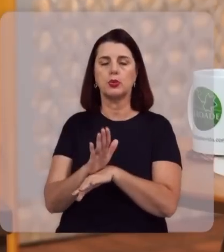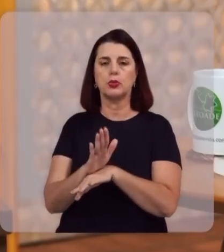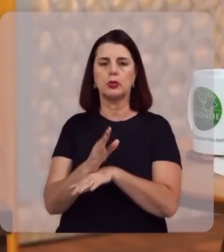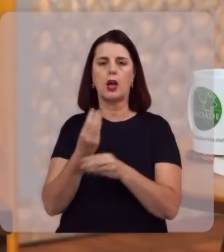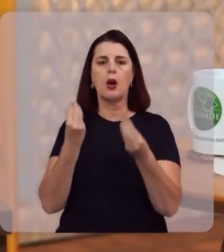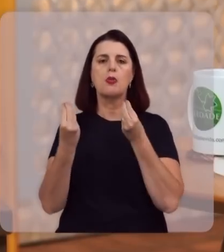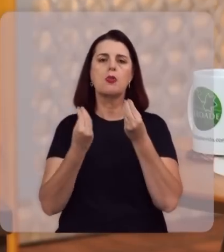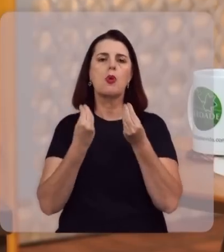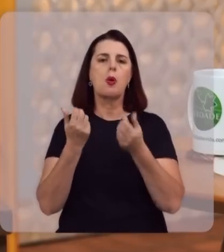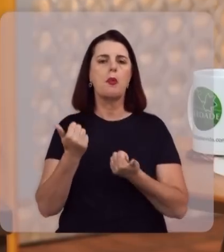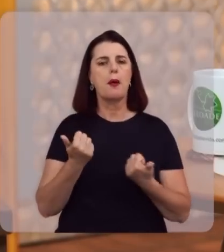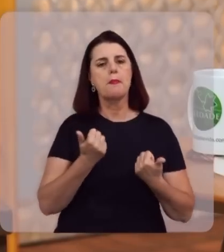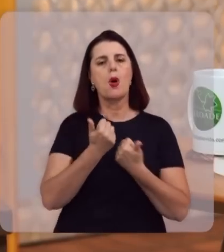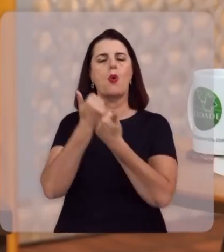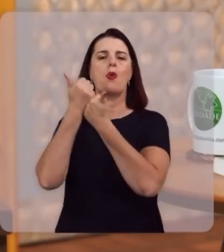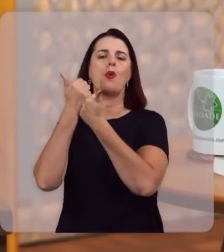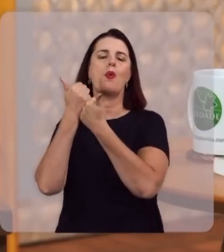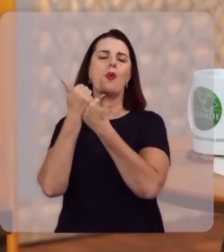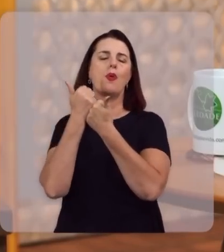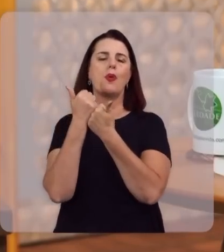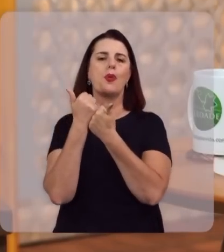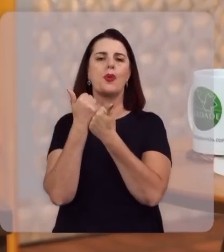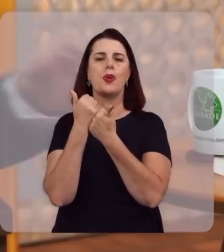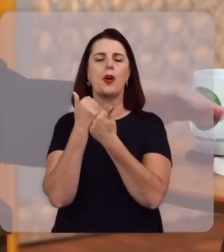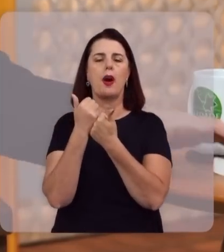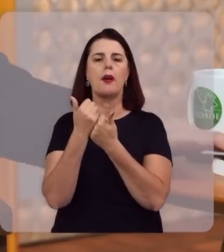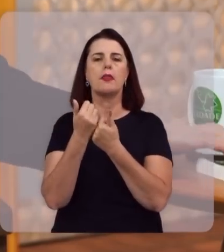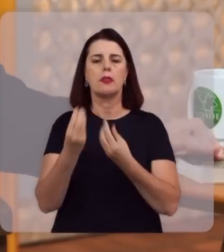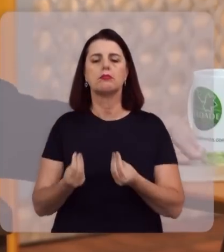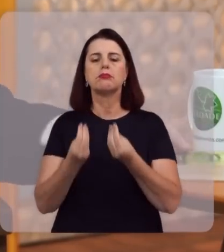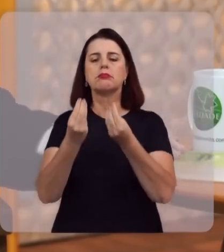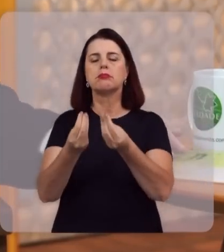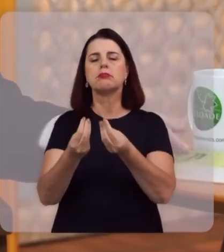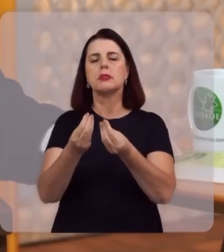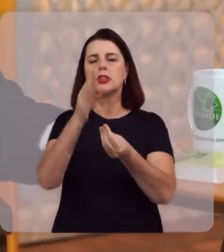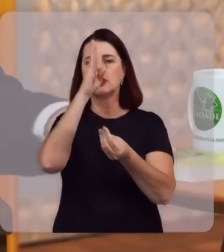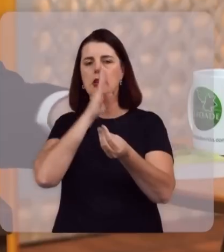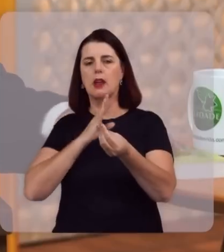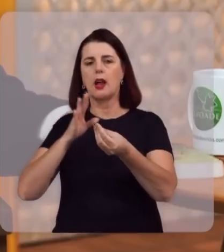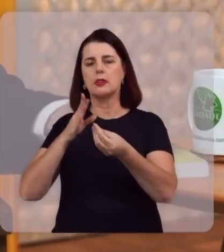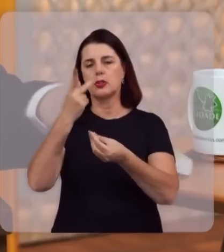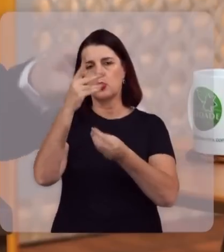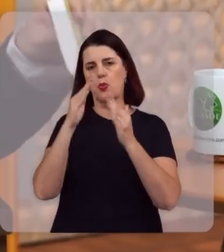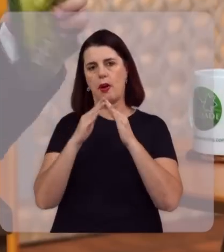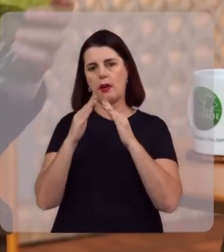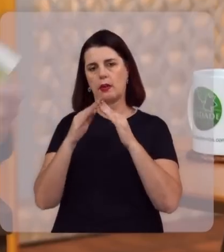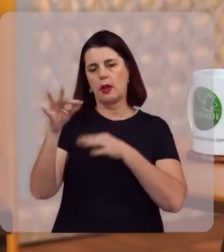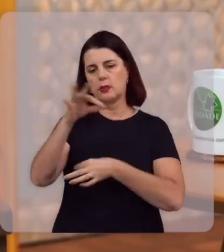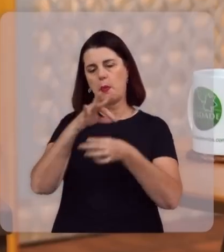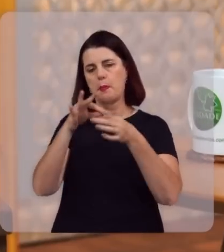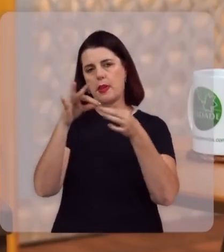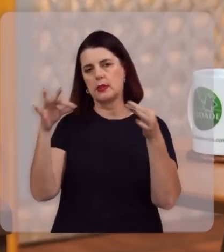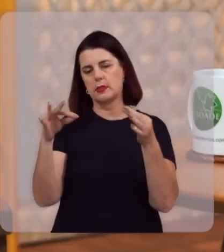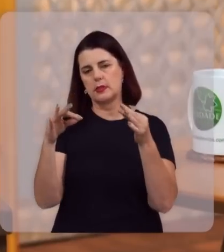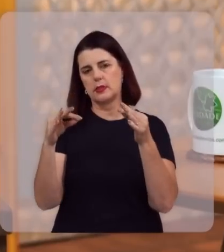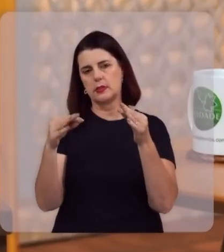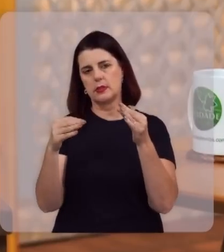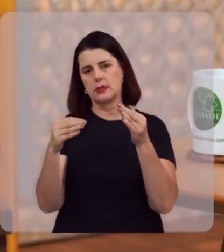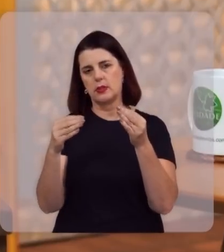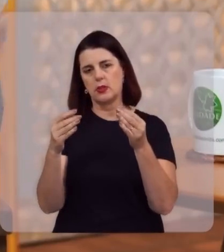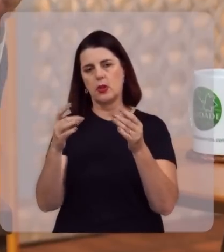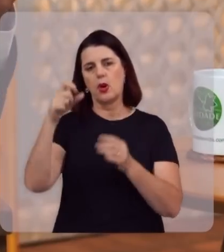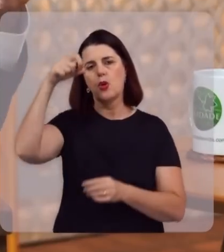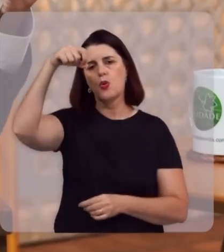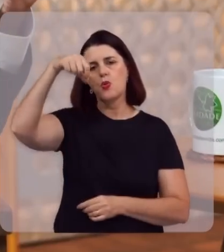como ajudar, como sobre apoiar o Verdade e Vida, a gente vai mandar para você gratuitamente na sua casa um